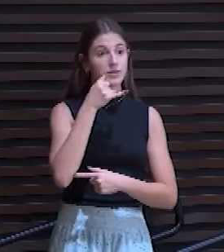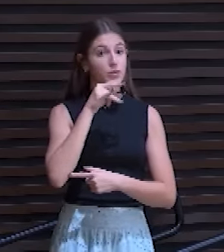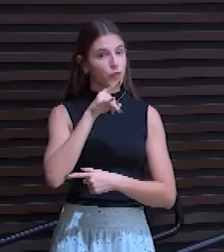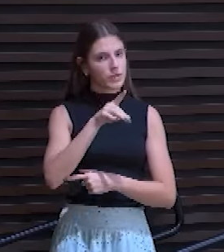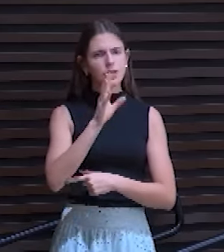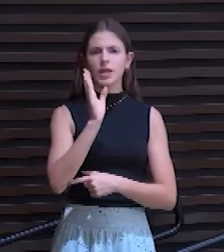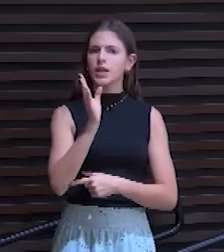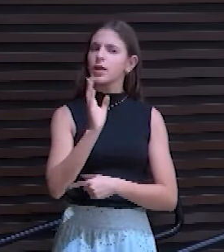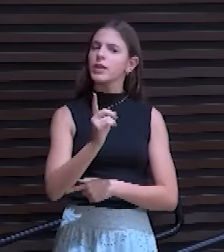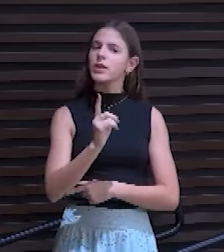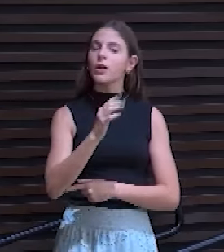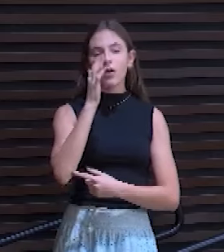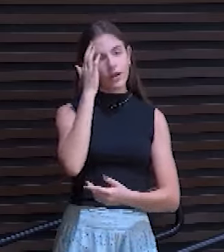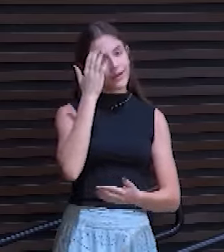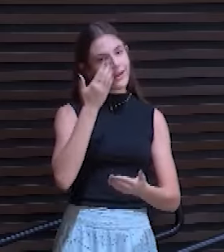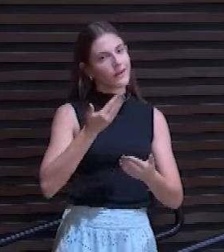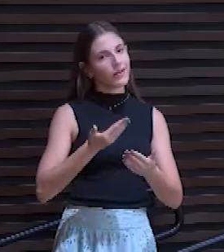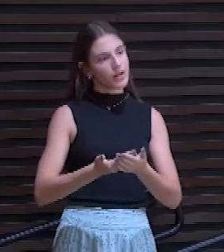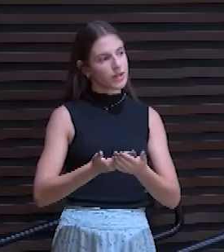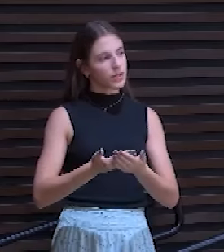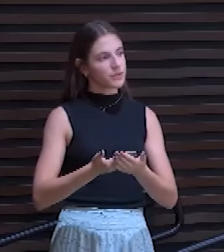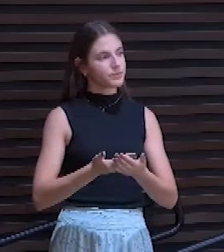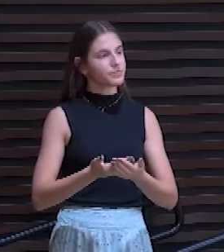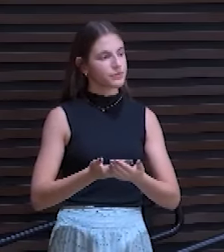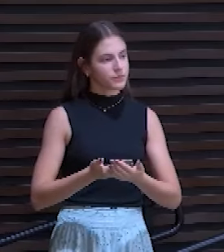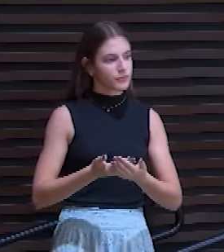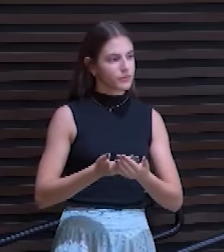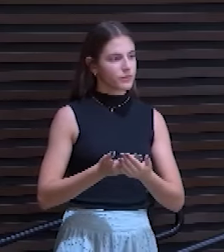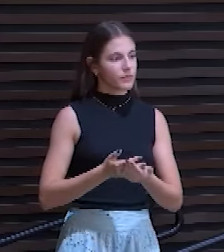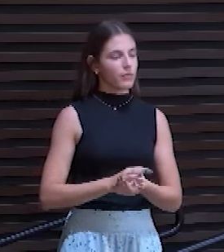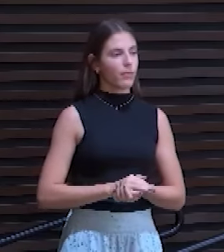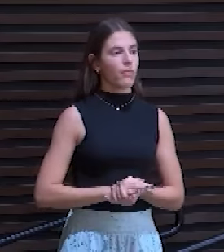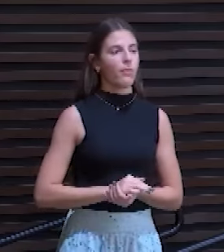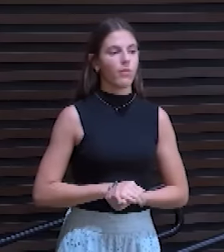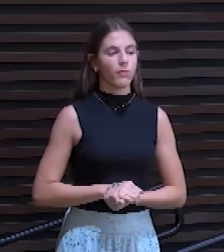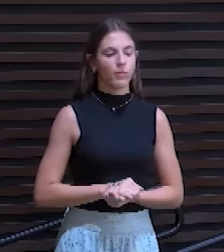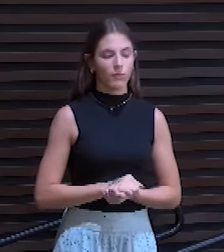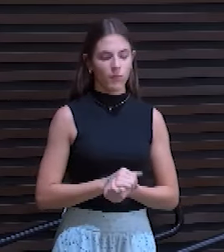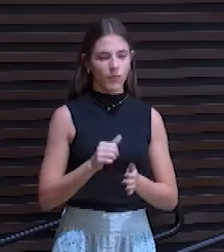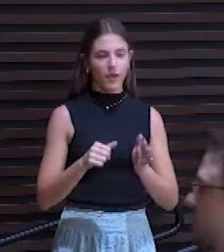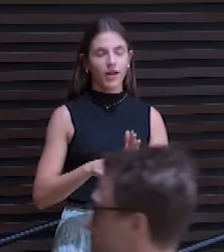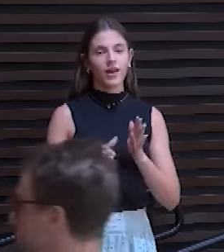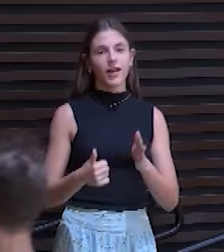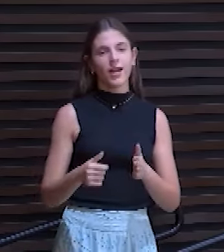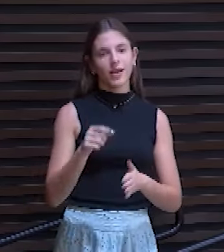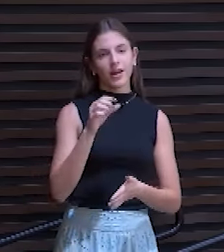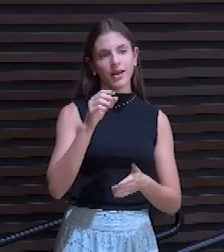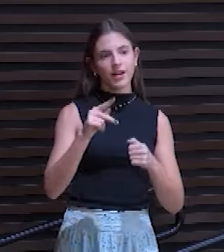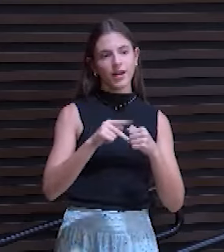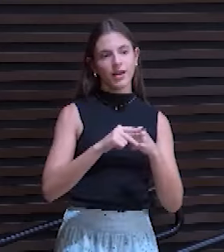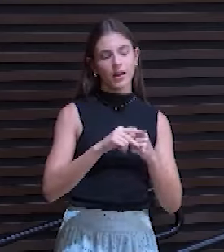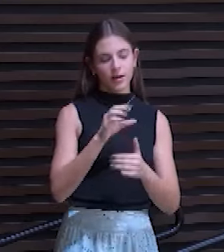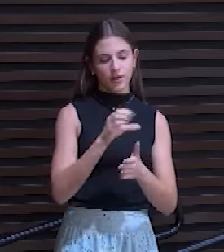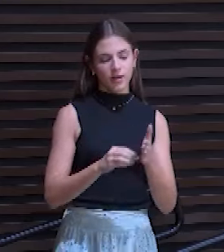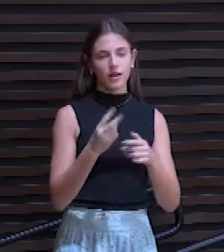essa revelação no seu coração, essa palavra. 1 Pedro 2, 24.